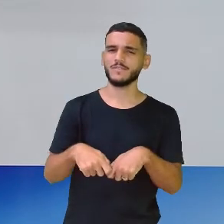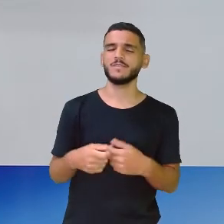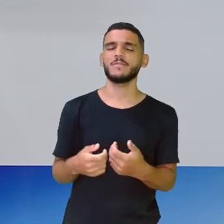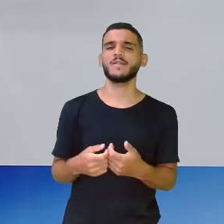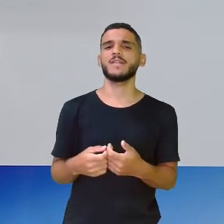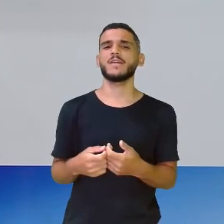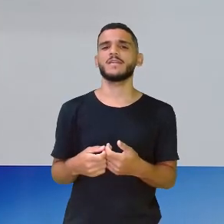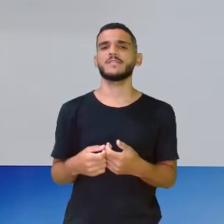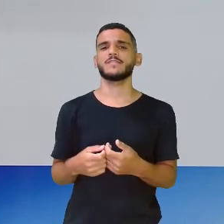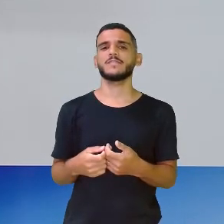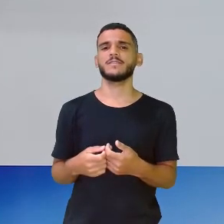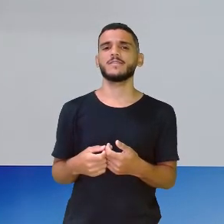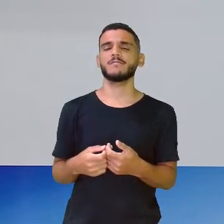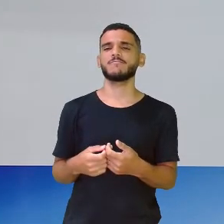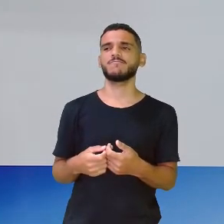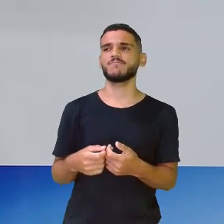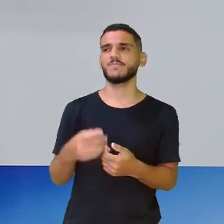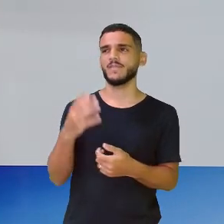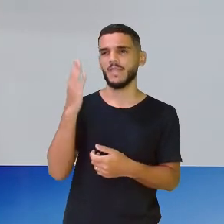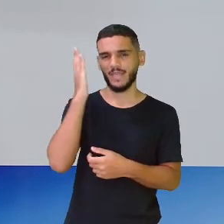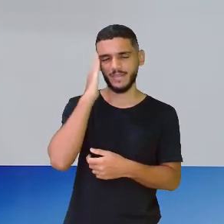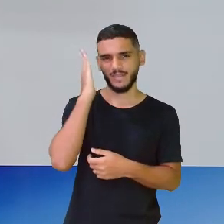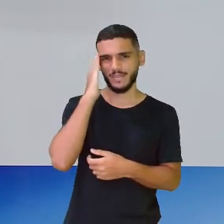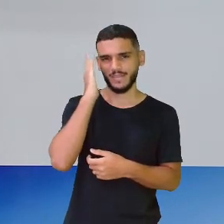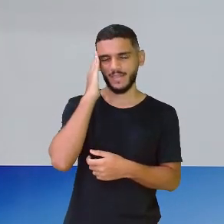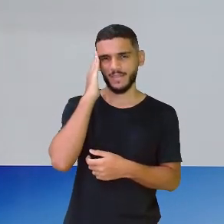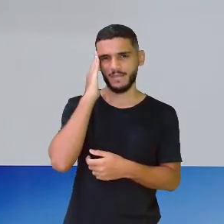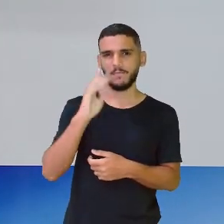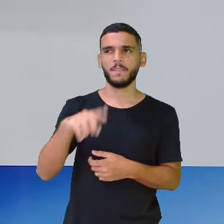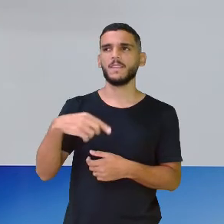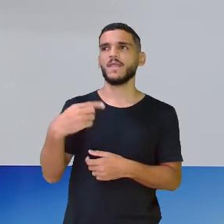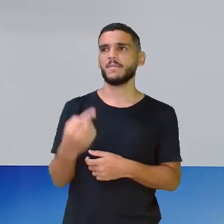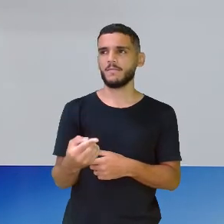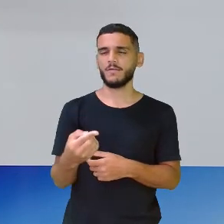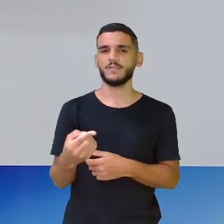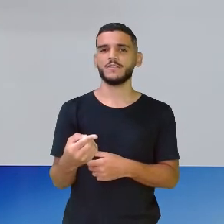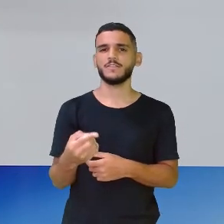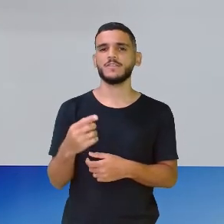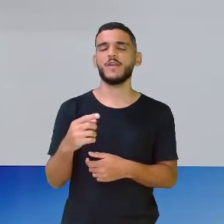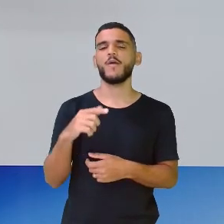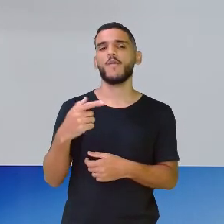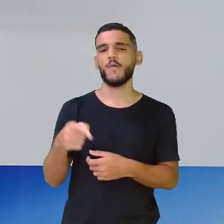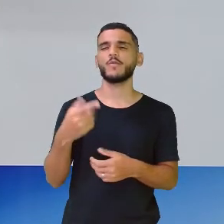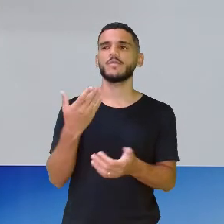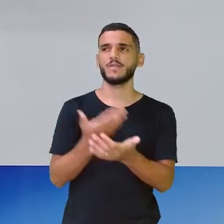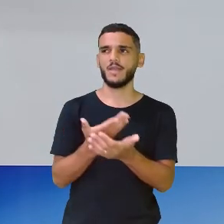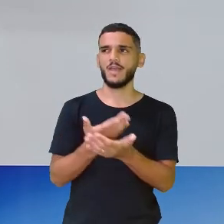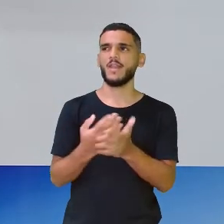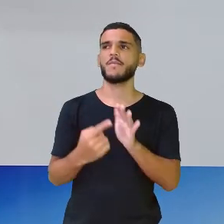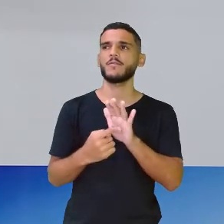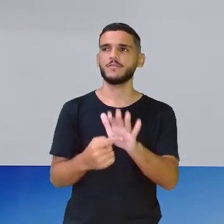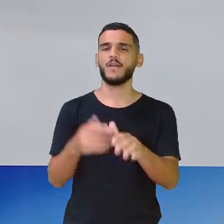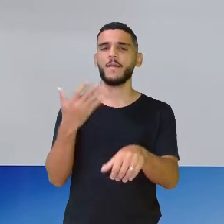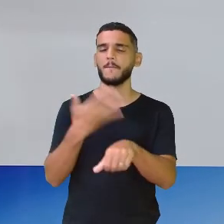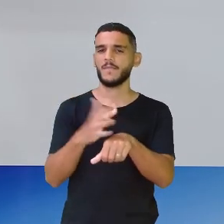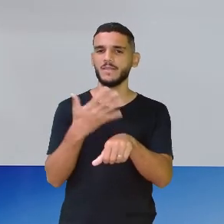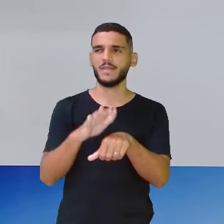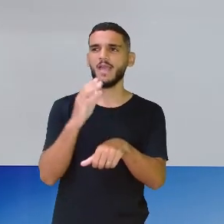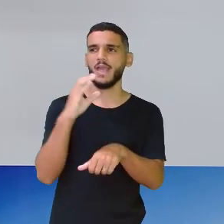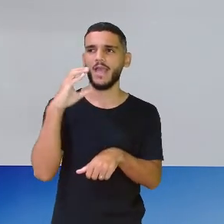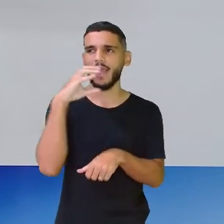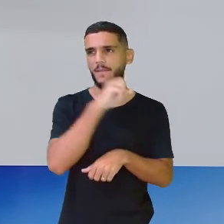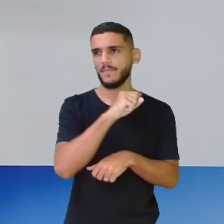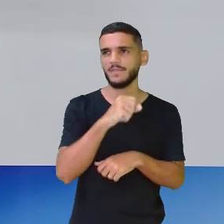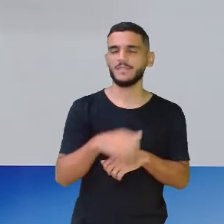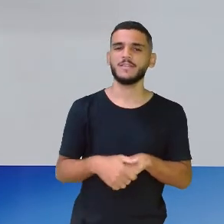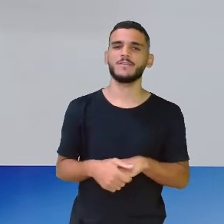essa representação? Eu espero que sim, senão eu trago outra aula, viu? Vamos praticar rapidinho aí, porque,